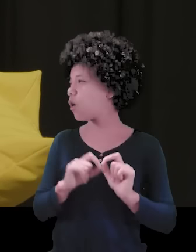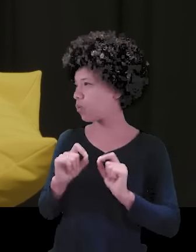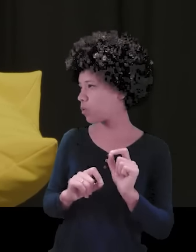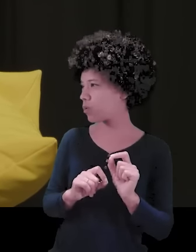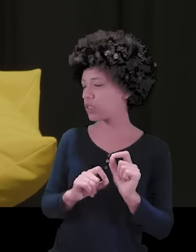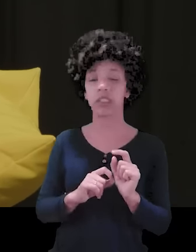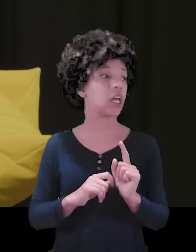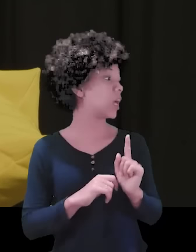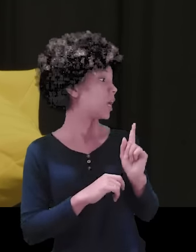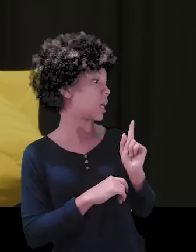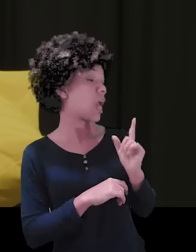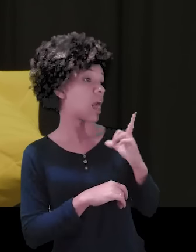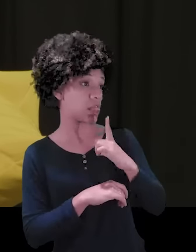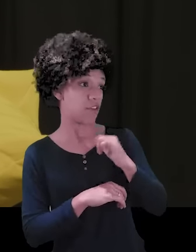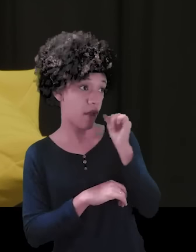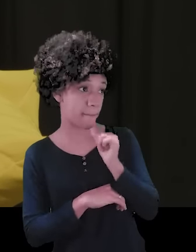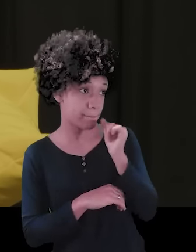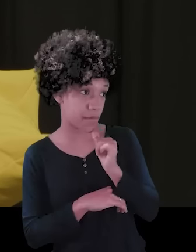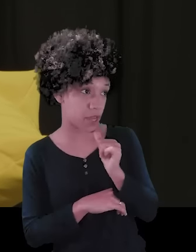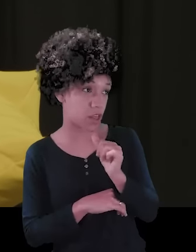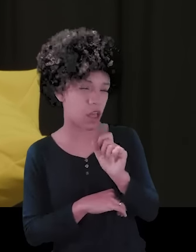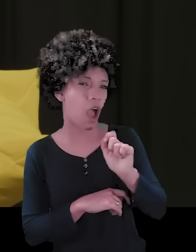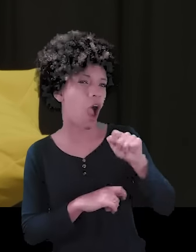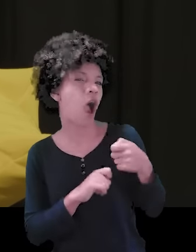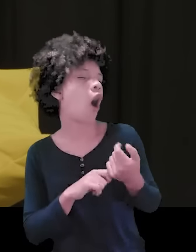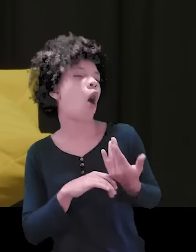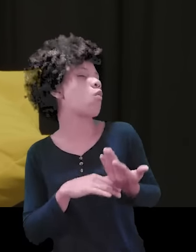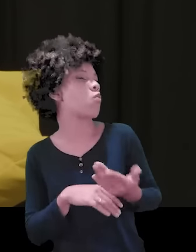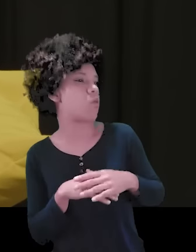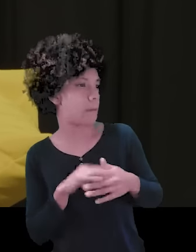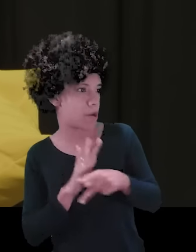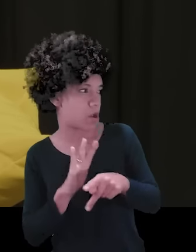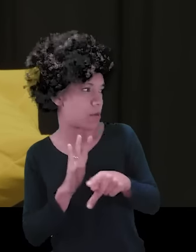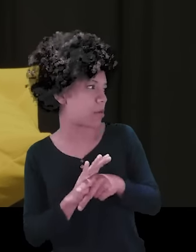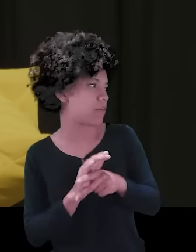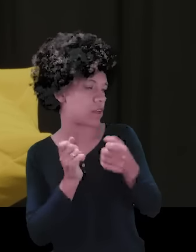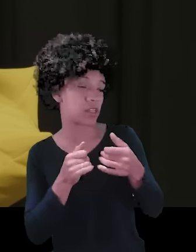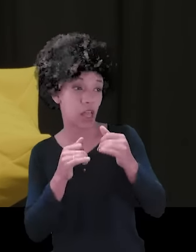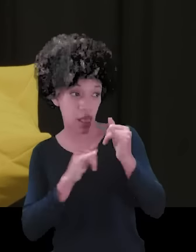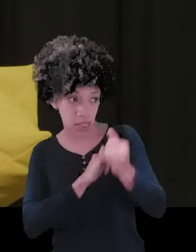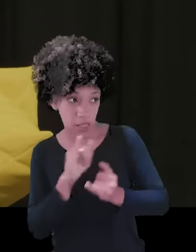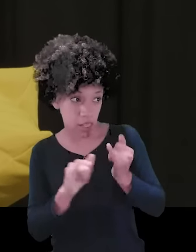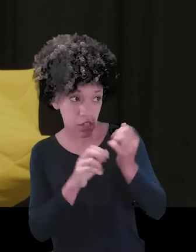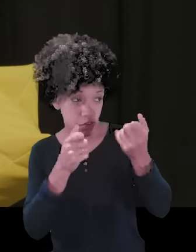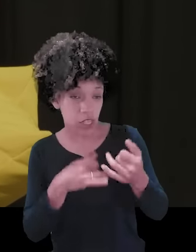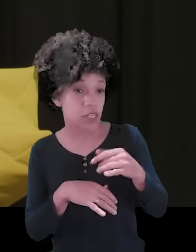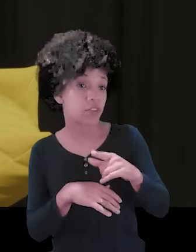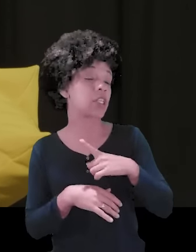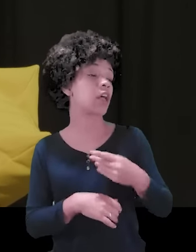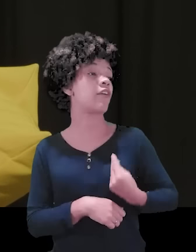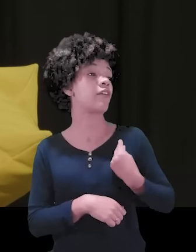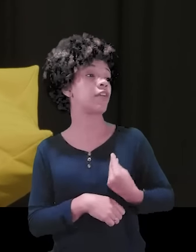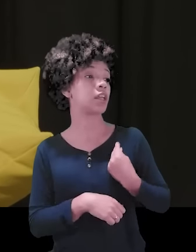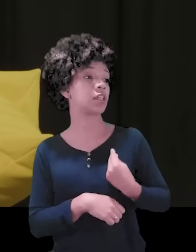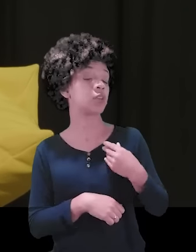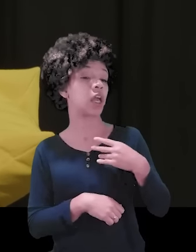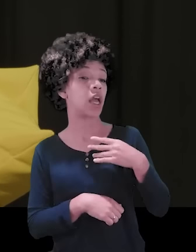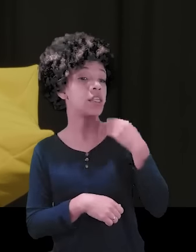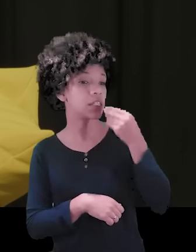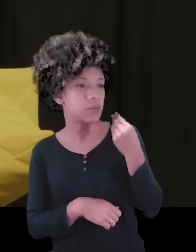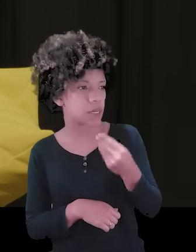assim né que teve uma menina algum sinal foi falado na internet assim você tá vivendo esse